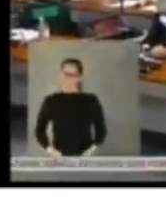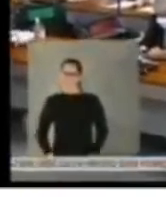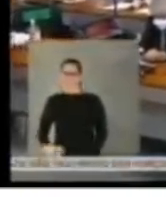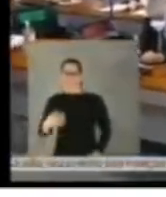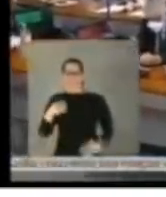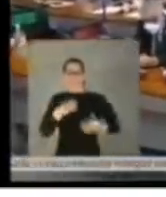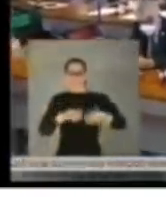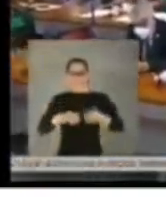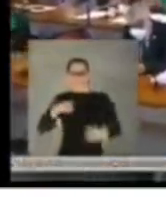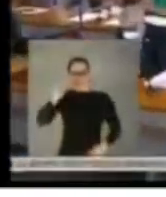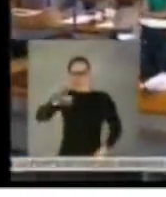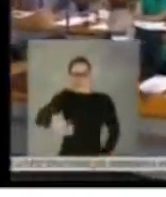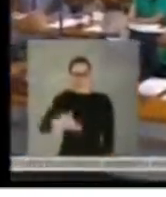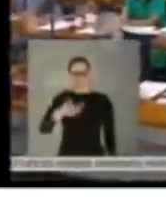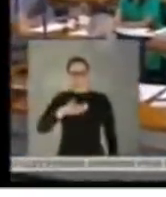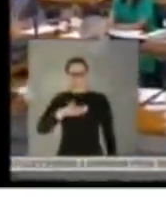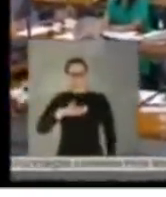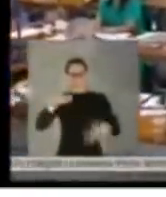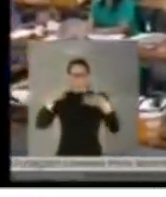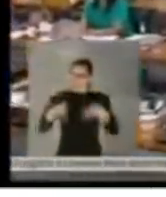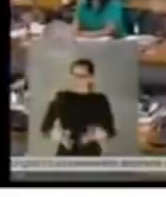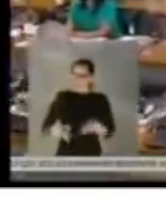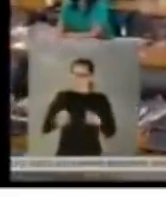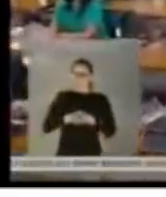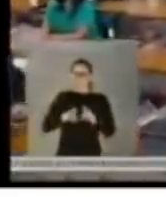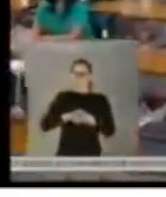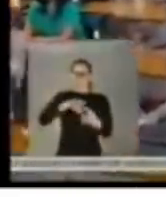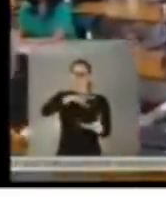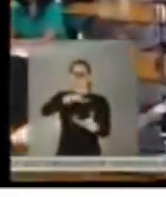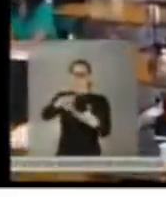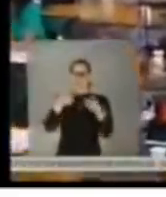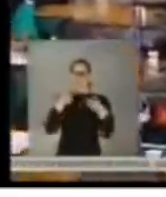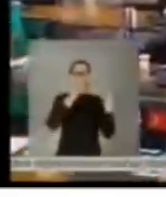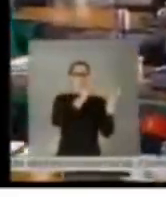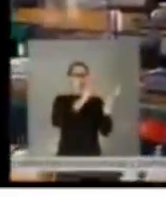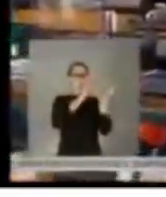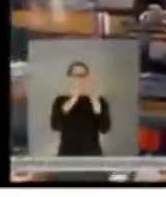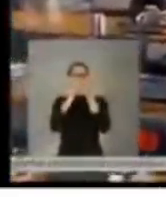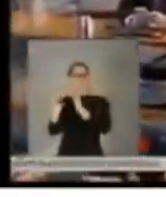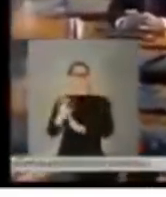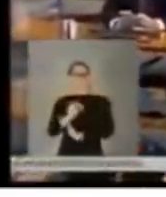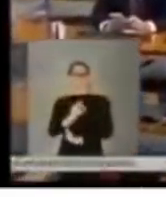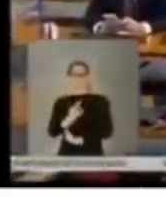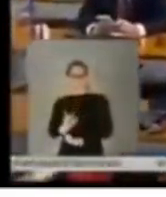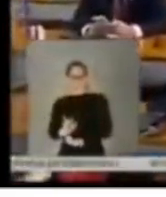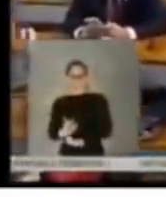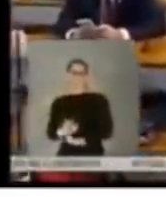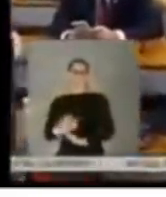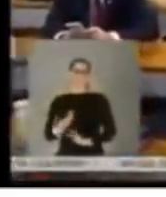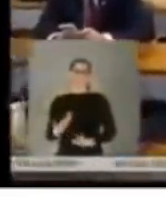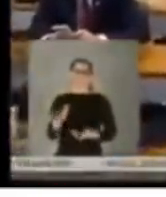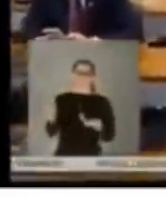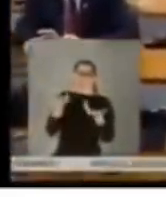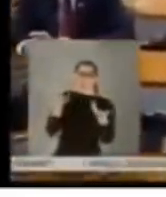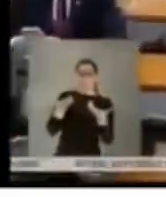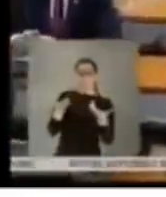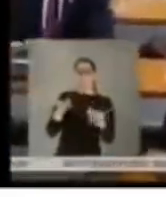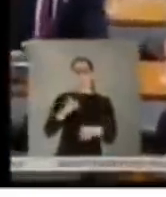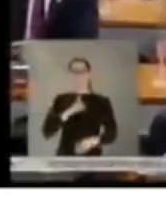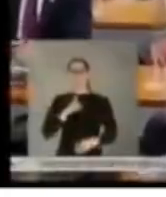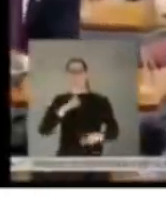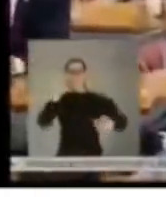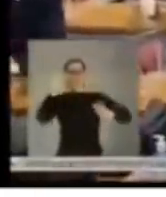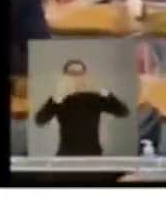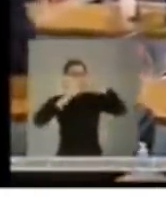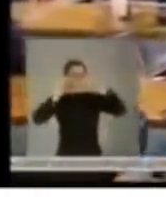causa indignação, sim, não só em mim, e tenho certeza que em todo mundo que está assistindo essa CPI, que esperava que ela tivesse, né,